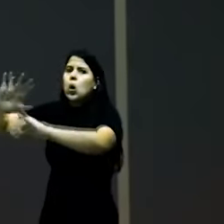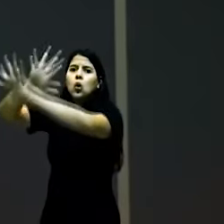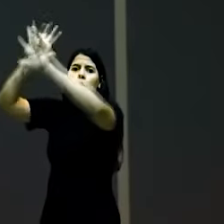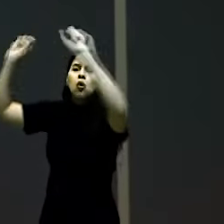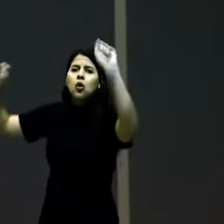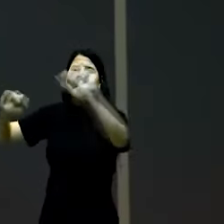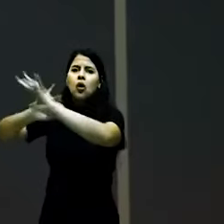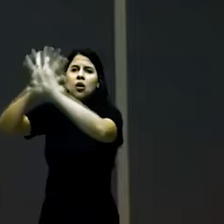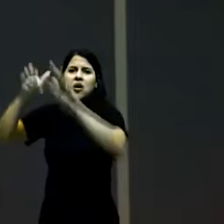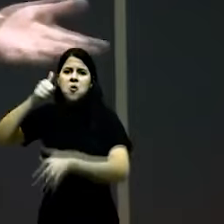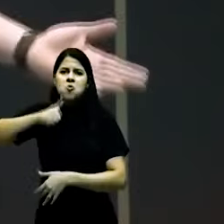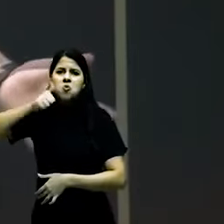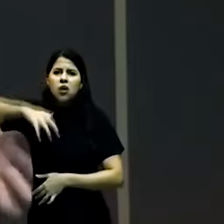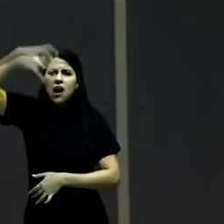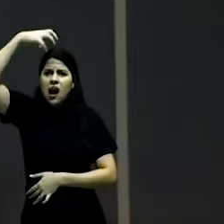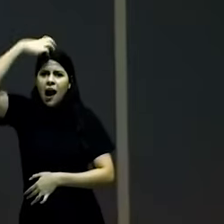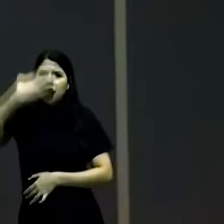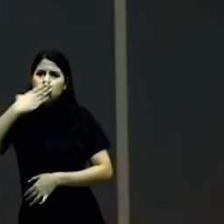de uma ameaça de uma mulher, Elias